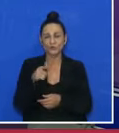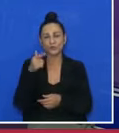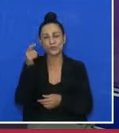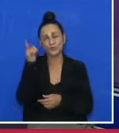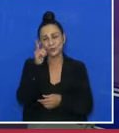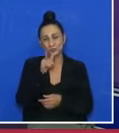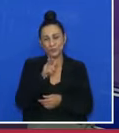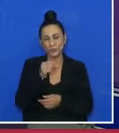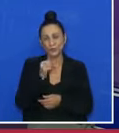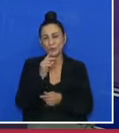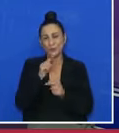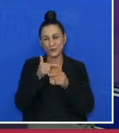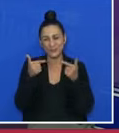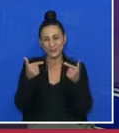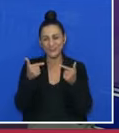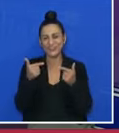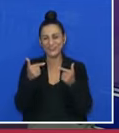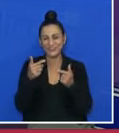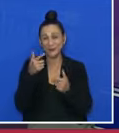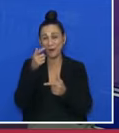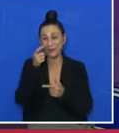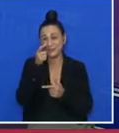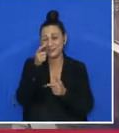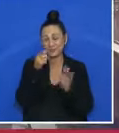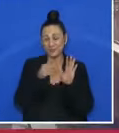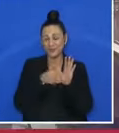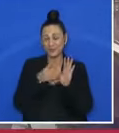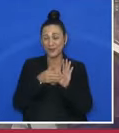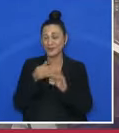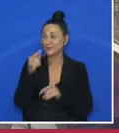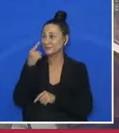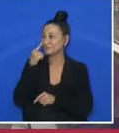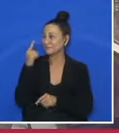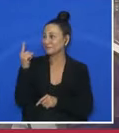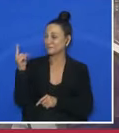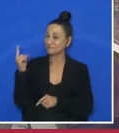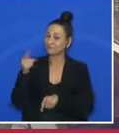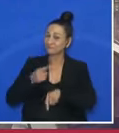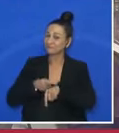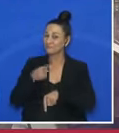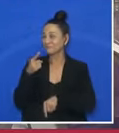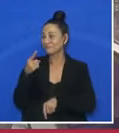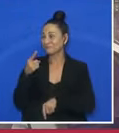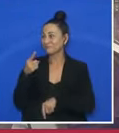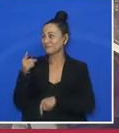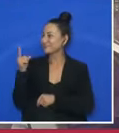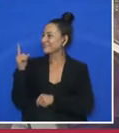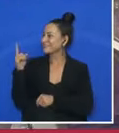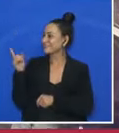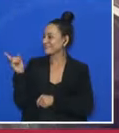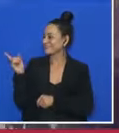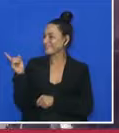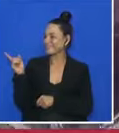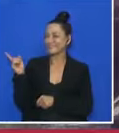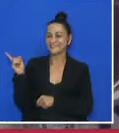na dupla cena. Boa sorte, fique de olho na sua aposta. Bolas posicionadas, a hora é agora.